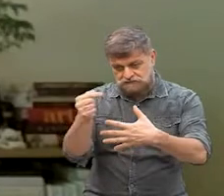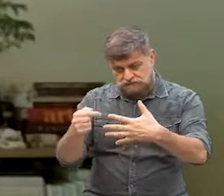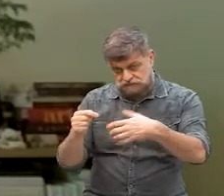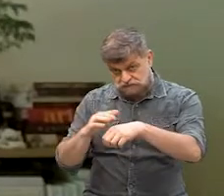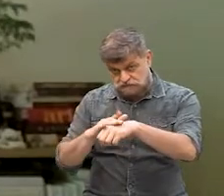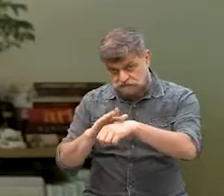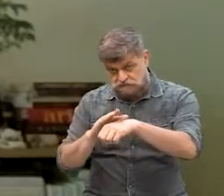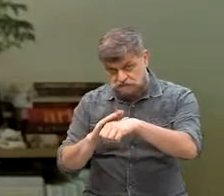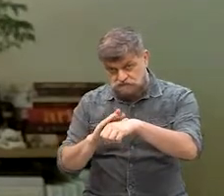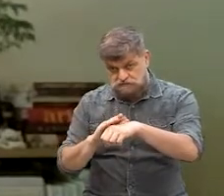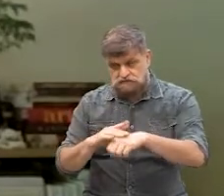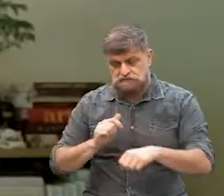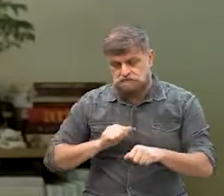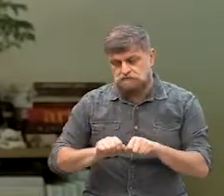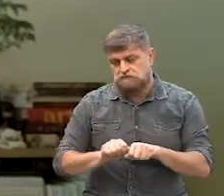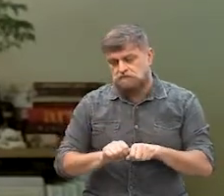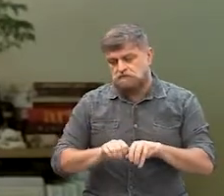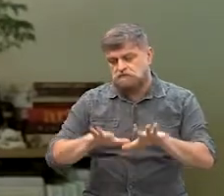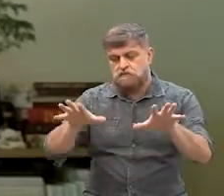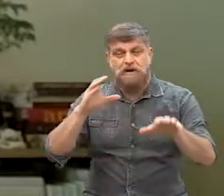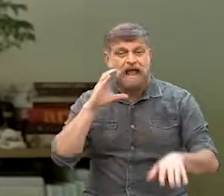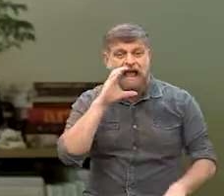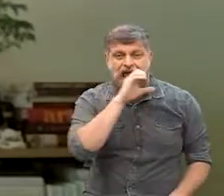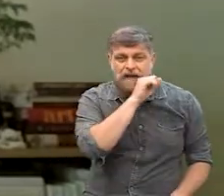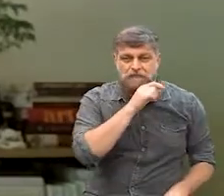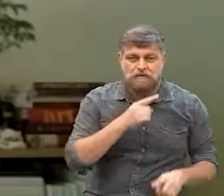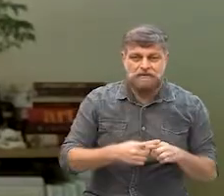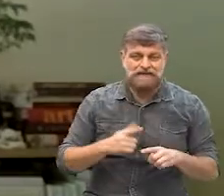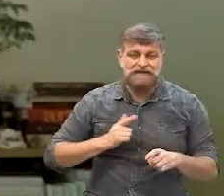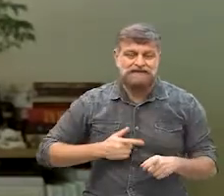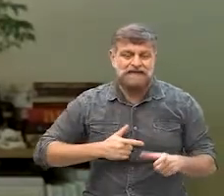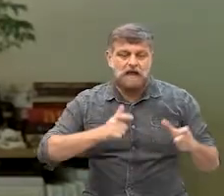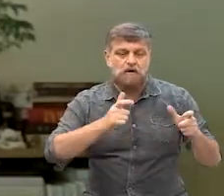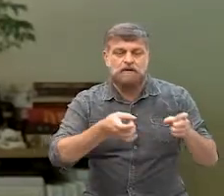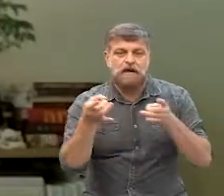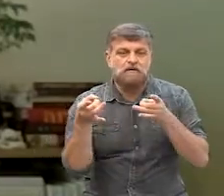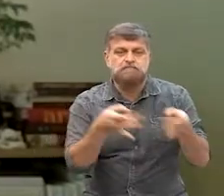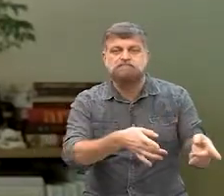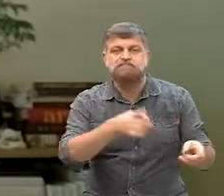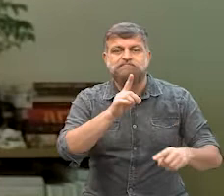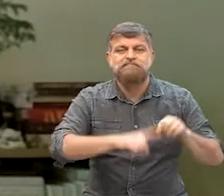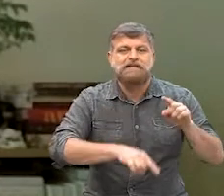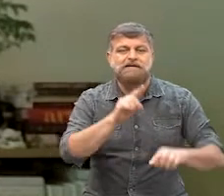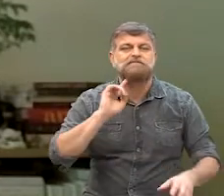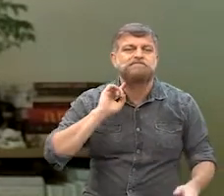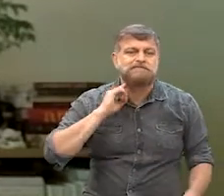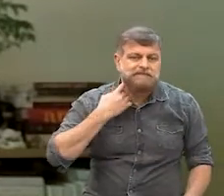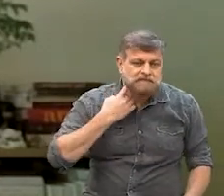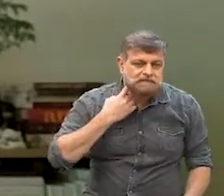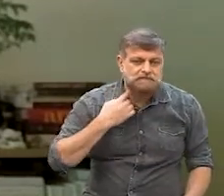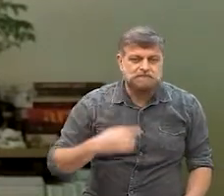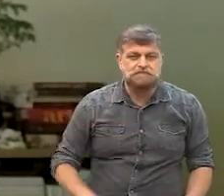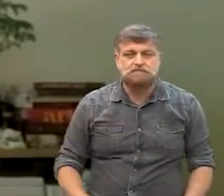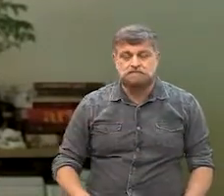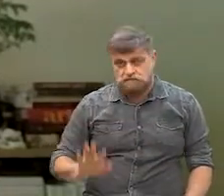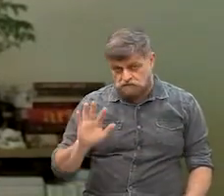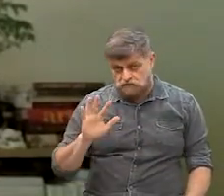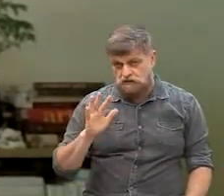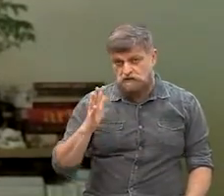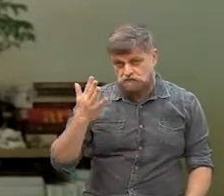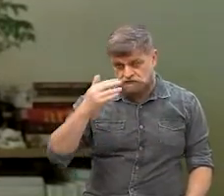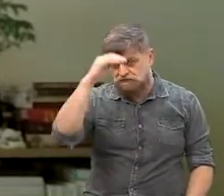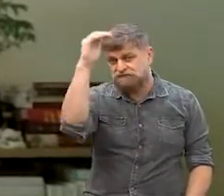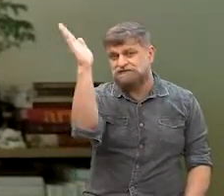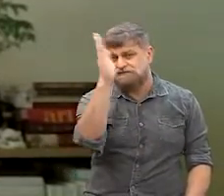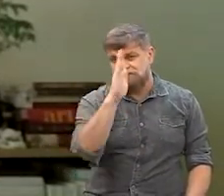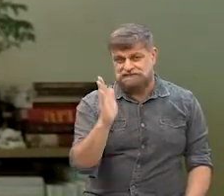doenças, elas acabam se proliferando mais rapidamente quando você tem descarte legal de resíduo. Isso ainda ocorre bastante no